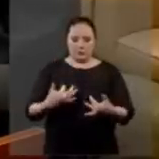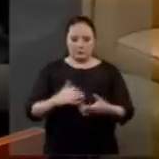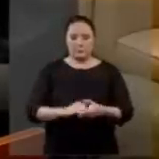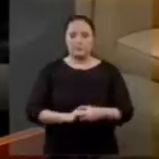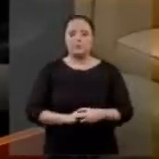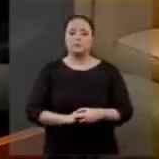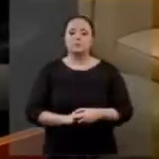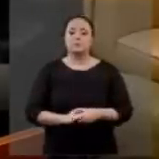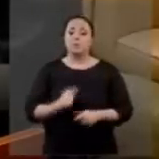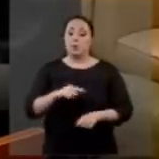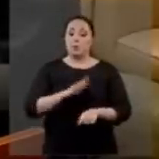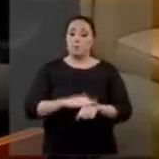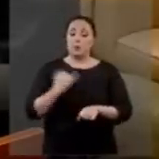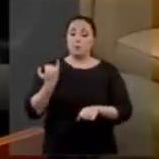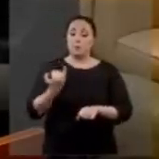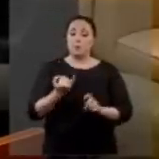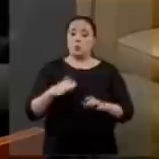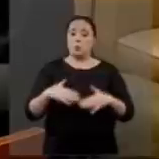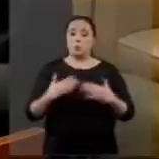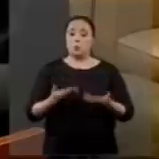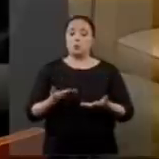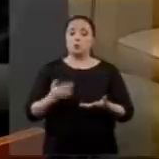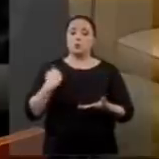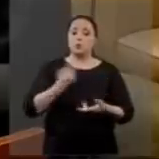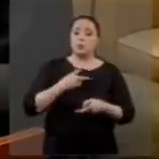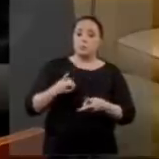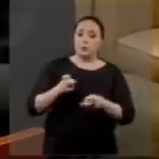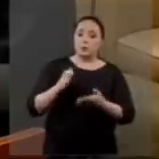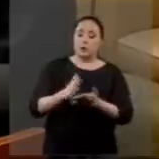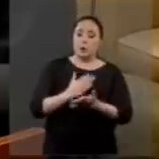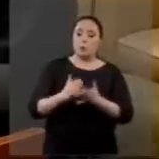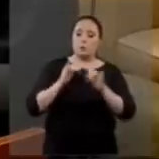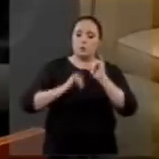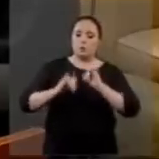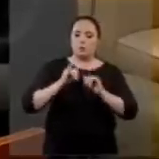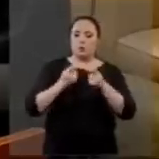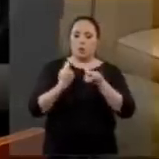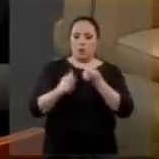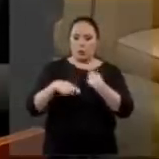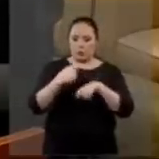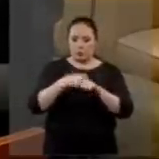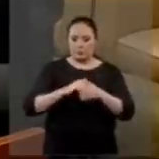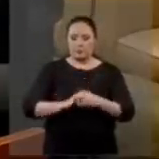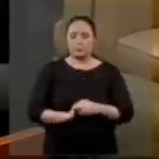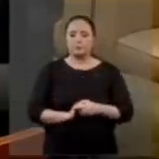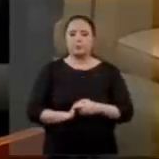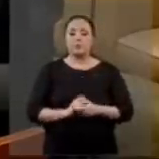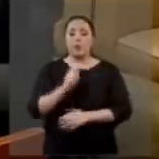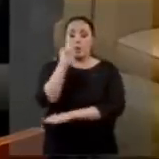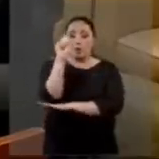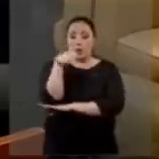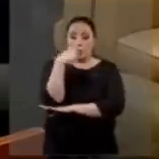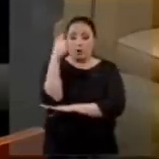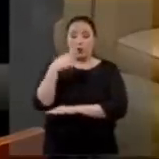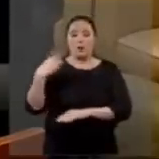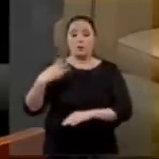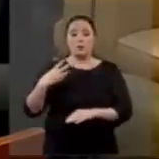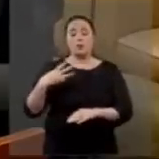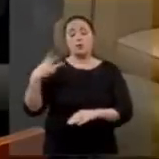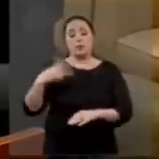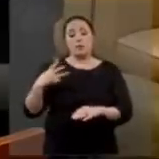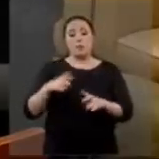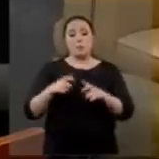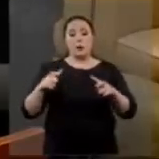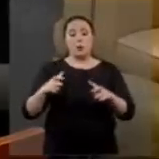mais relevante quando recorremos a alguns dados econômicos. O Rio Grande do Sul, ministra Rosa, é o terceiro maior produtor de soja